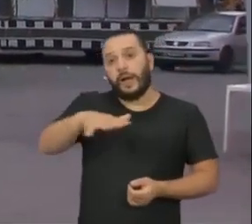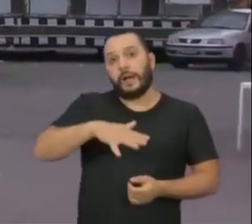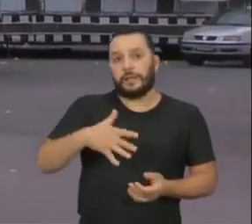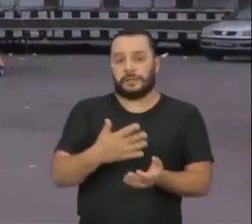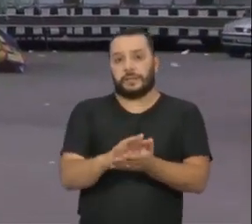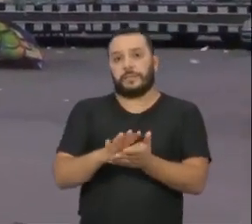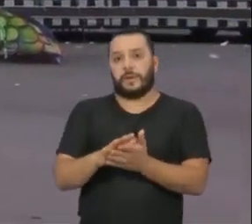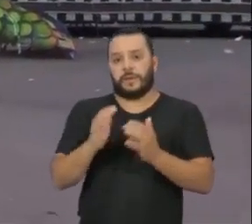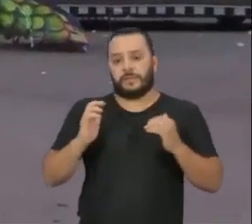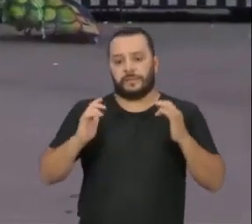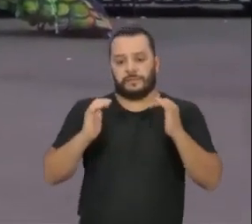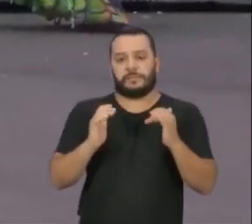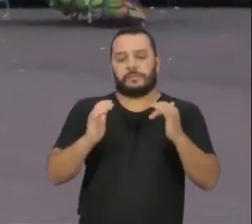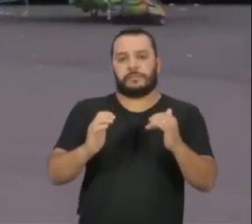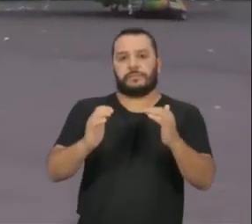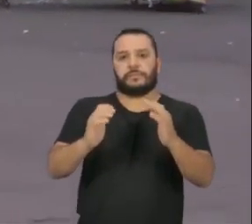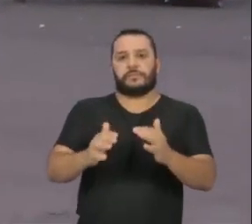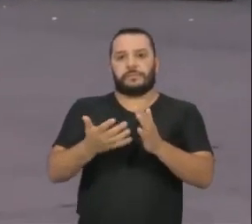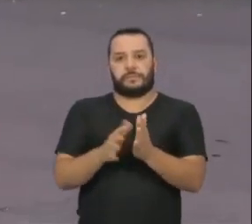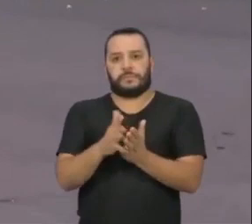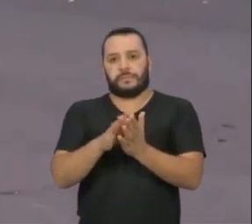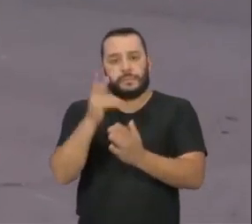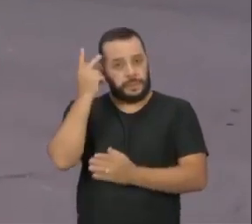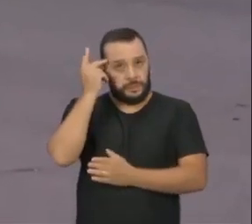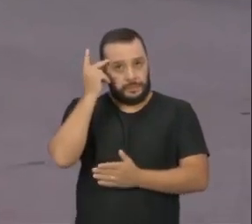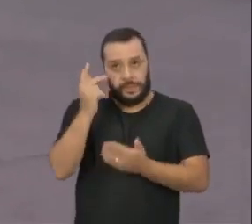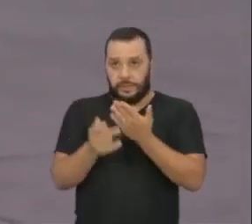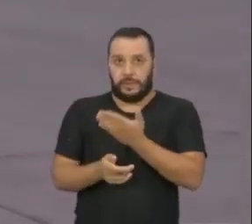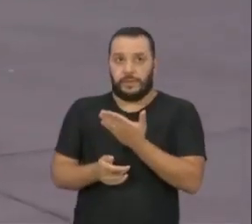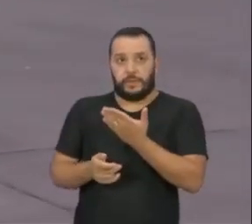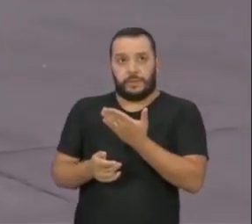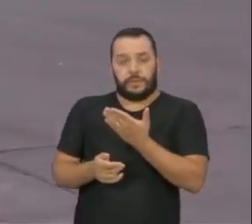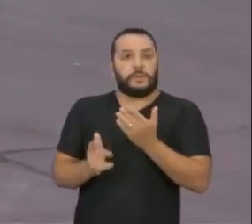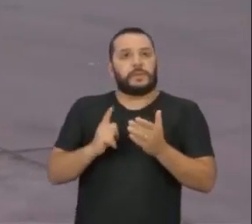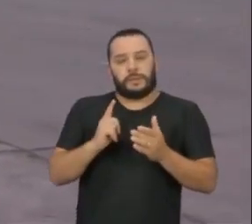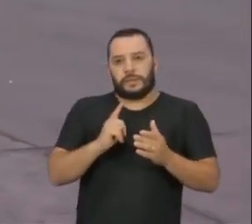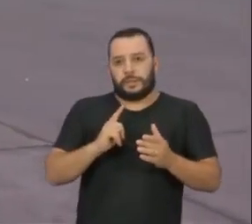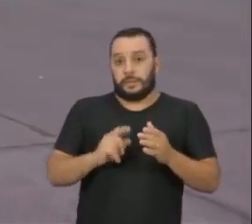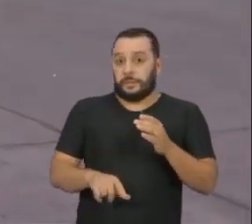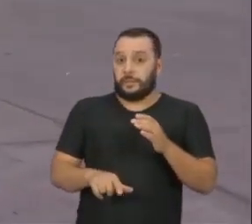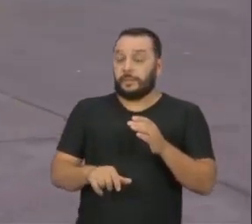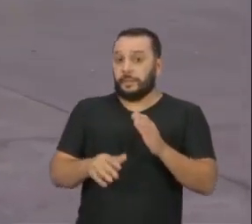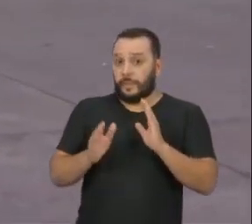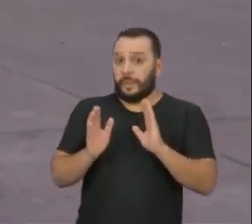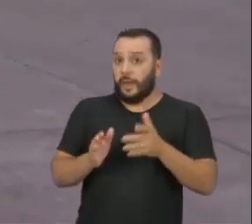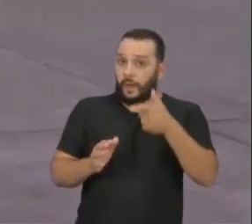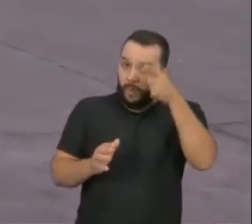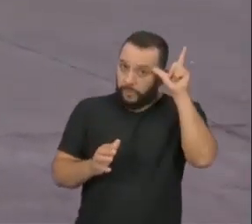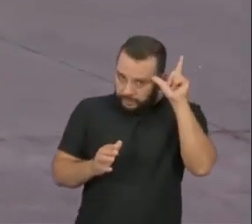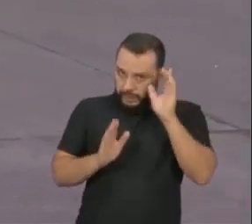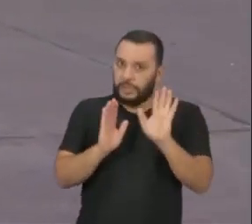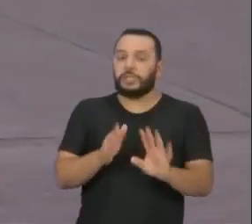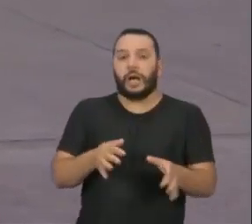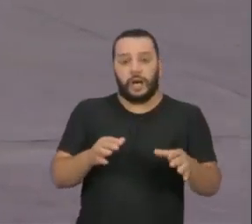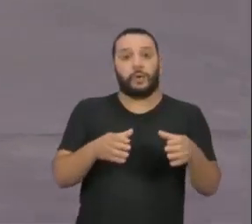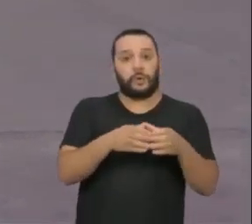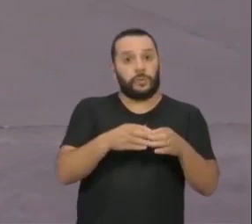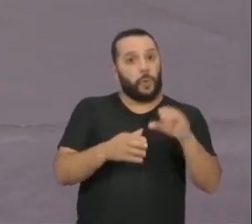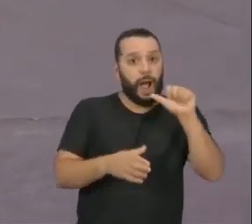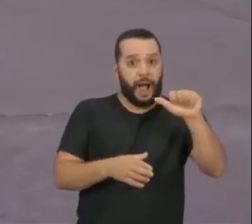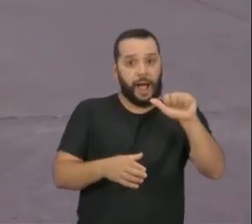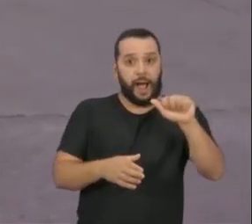Anhembi, que fica na zona norte de São Paulo. Esses carros alegóricos do primeiro grupo que desfilaram ontem e também no